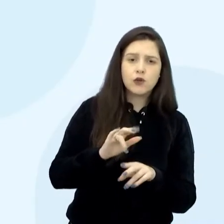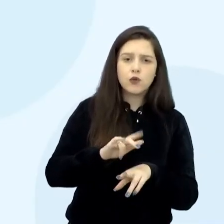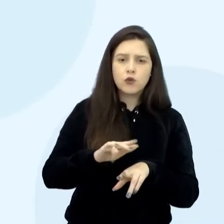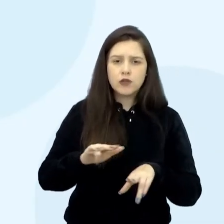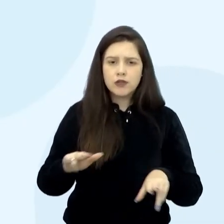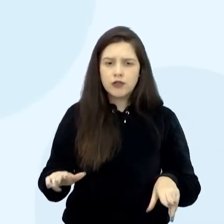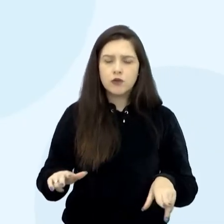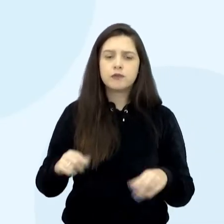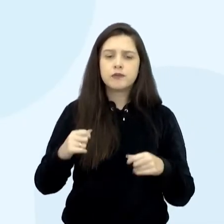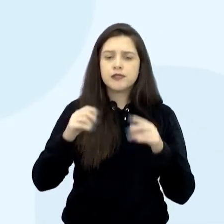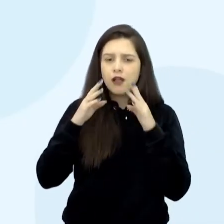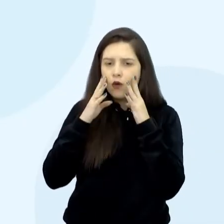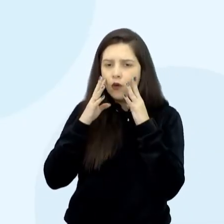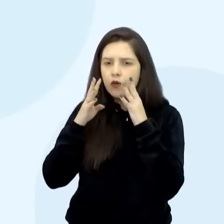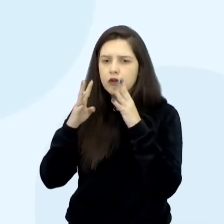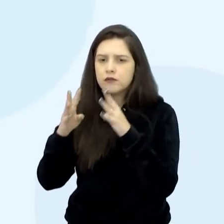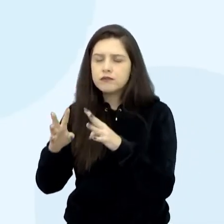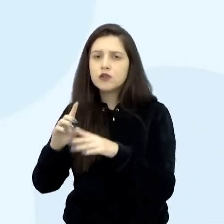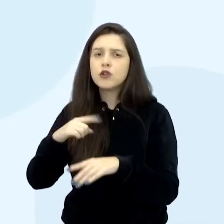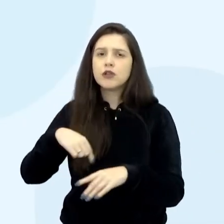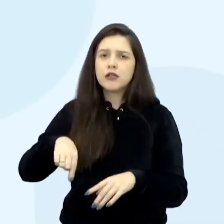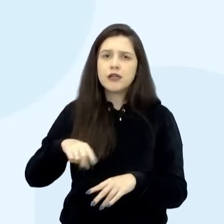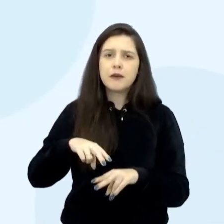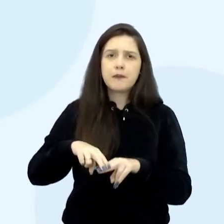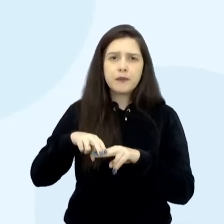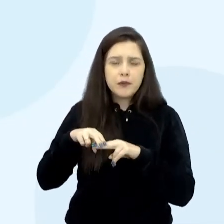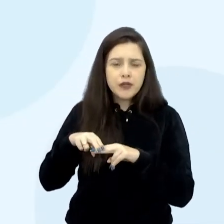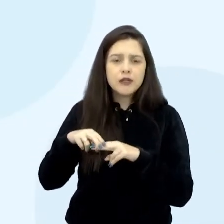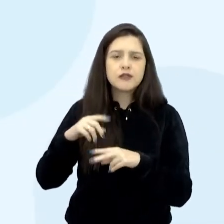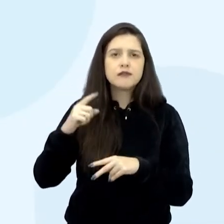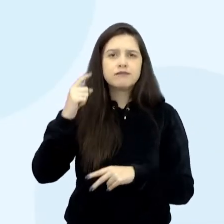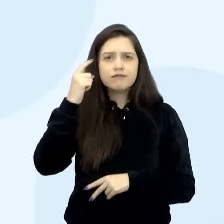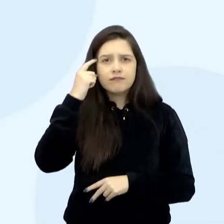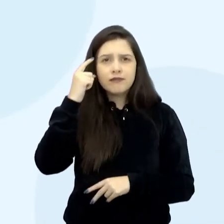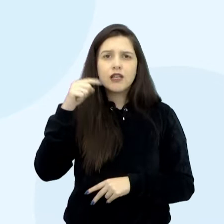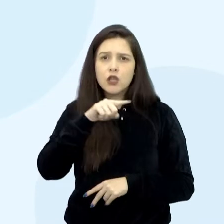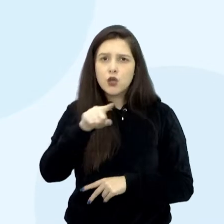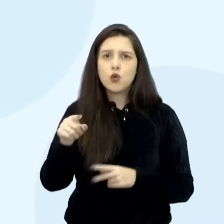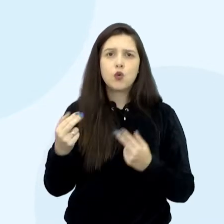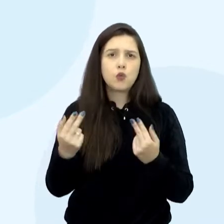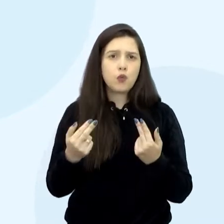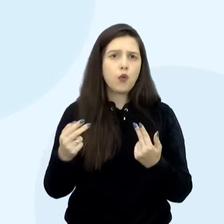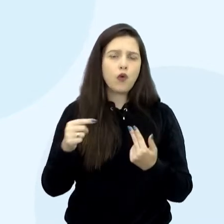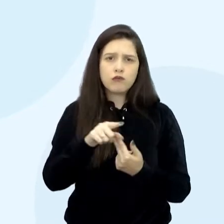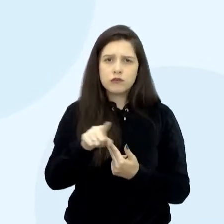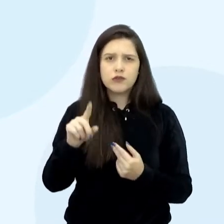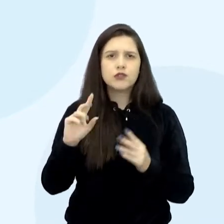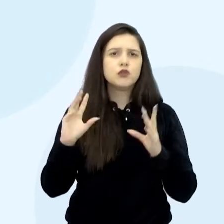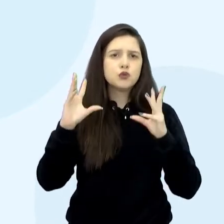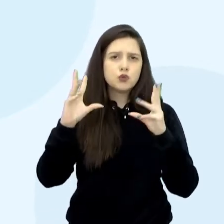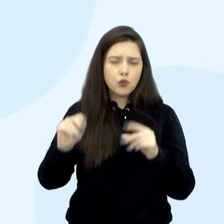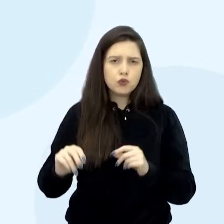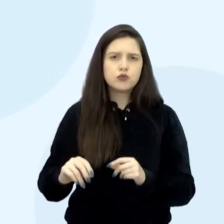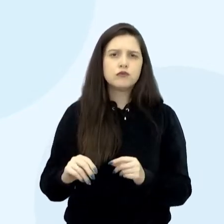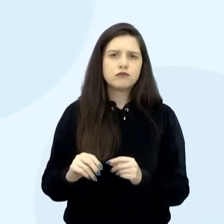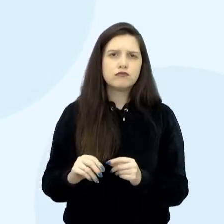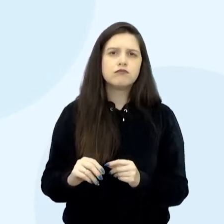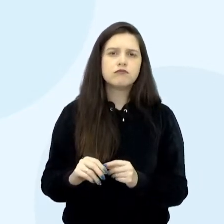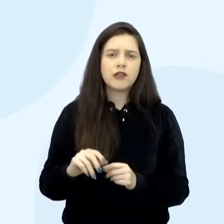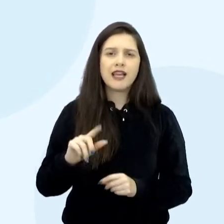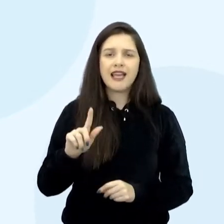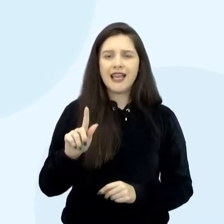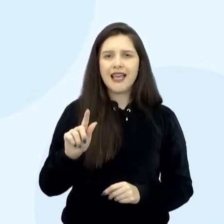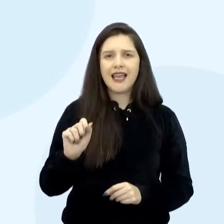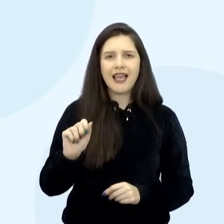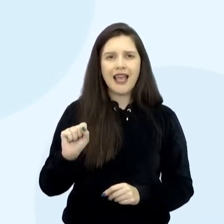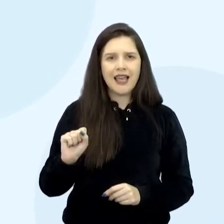da concentração. Portanto, nós temos Kp igual a Kc, nesse caso, porque todos estão no estado gasoso. Olha